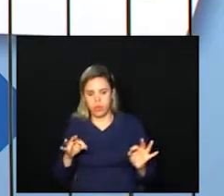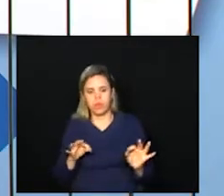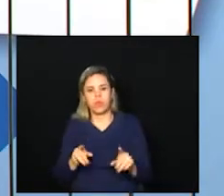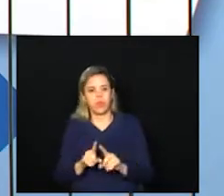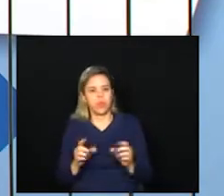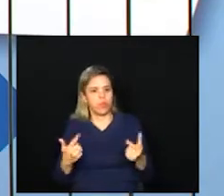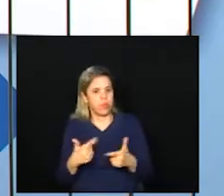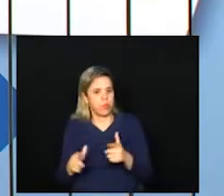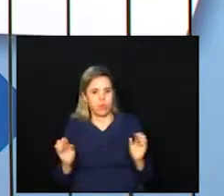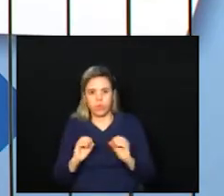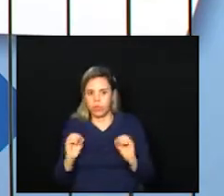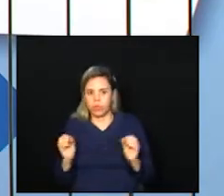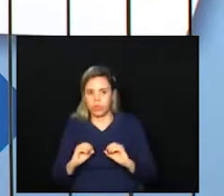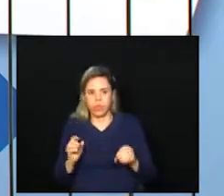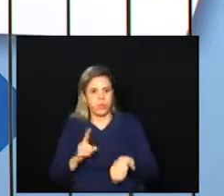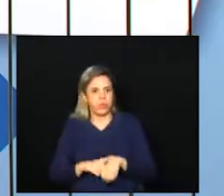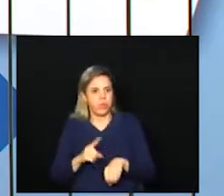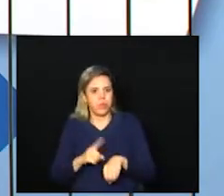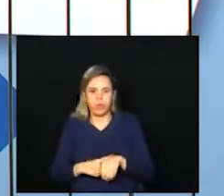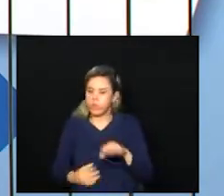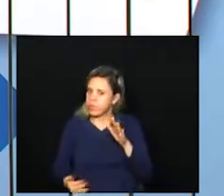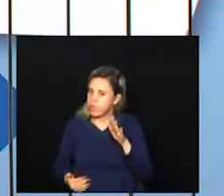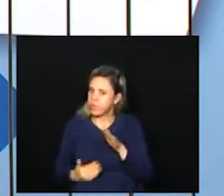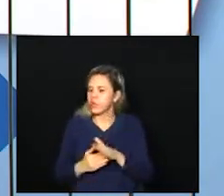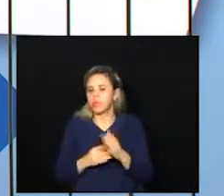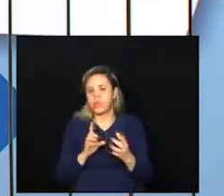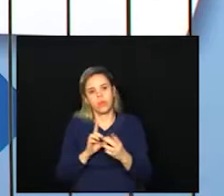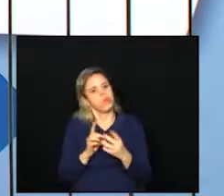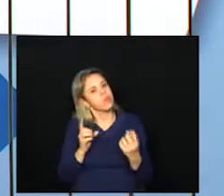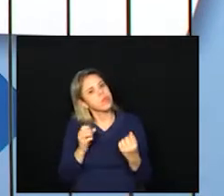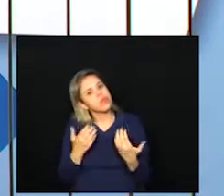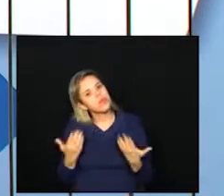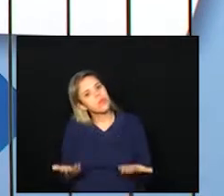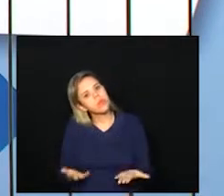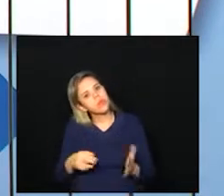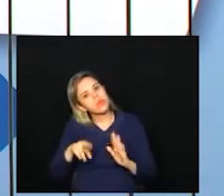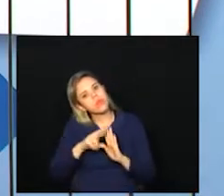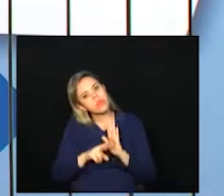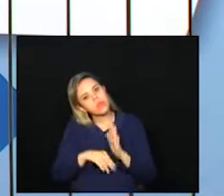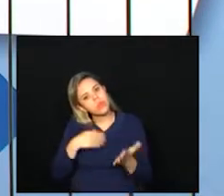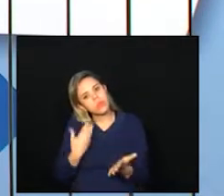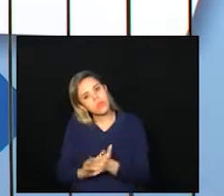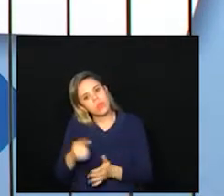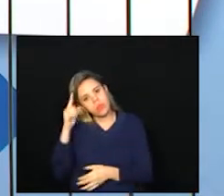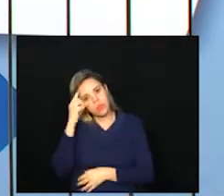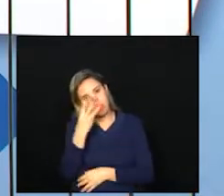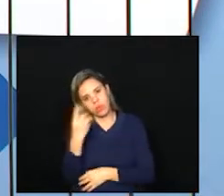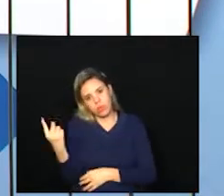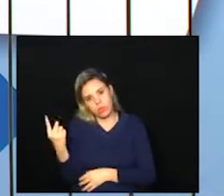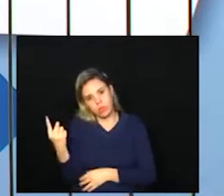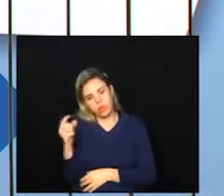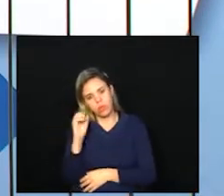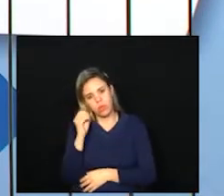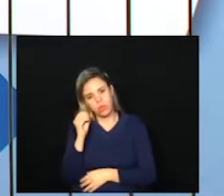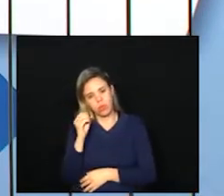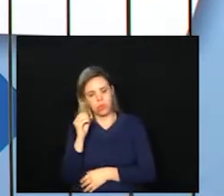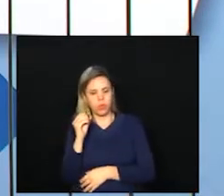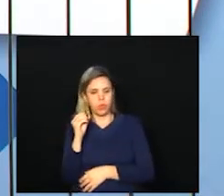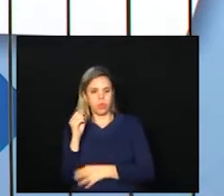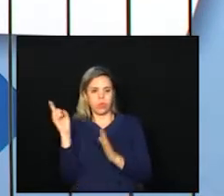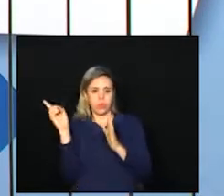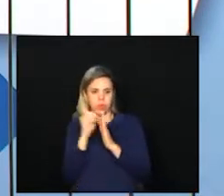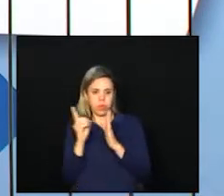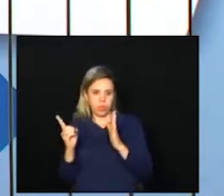Não haverá mais horário limite de funcionamento e a medida vai até o dia 31 de outubro. O